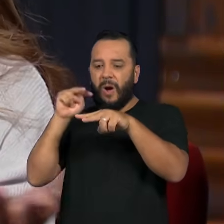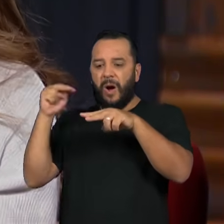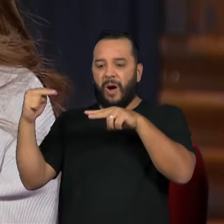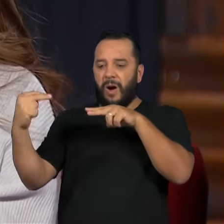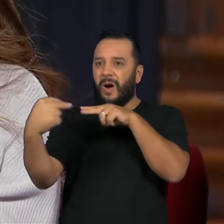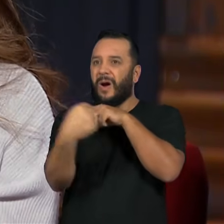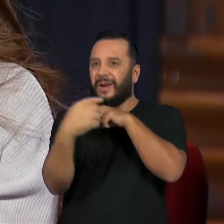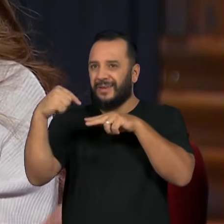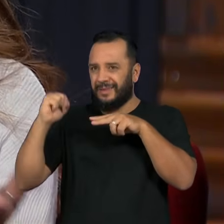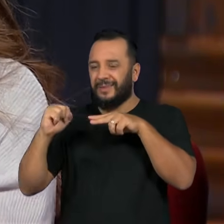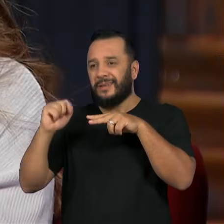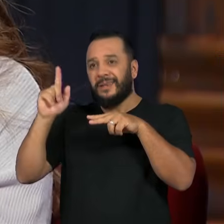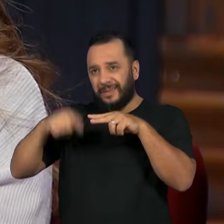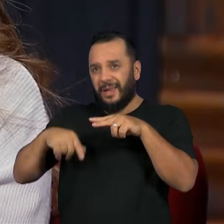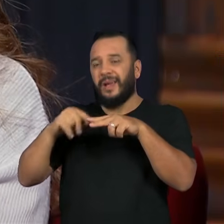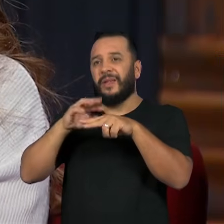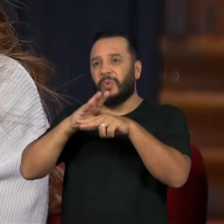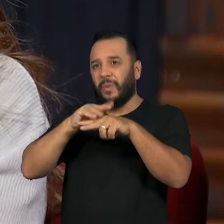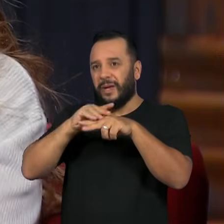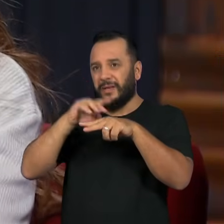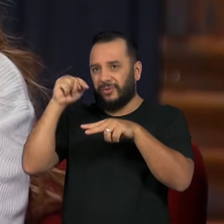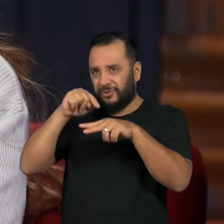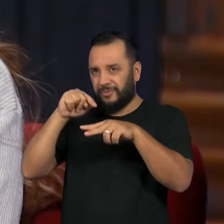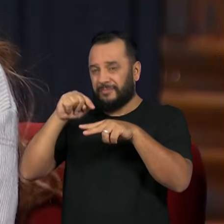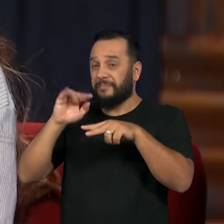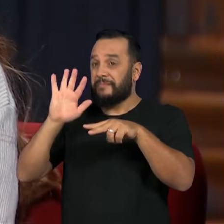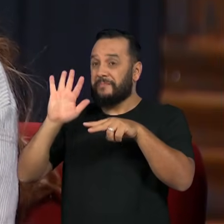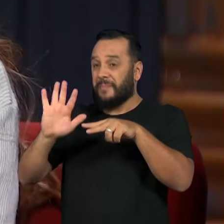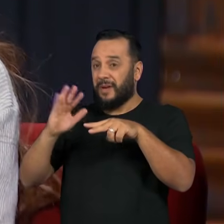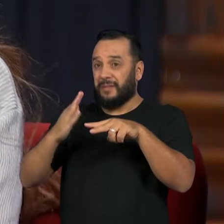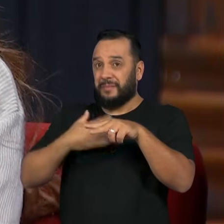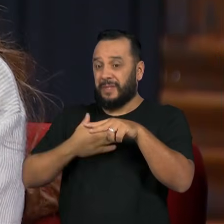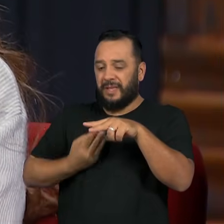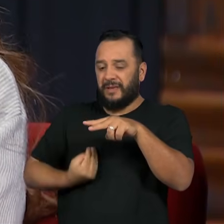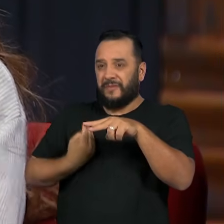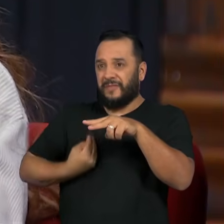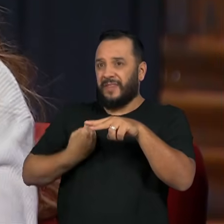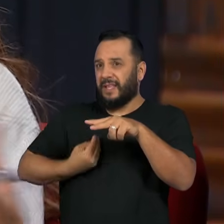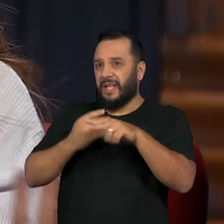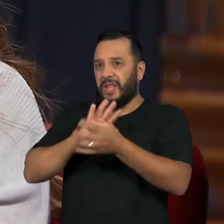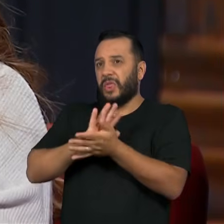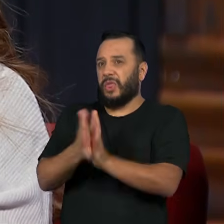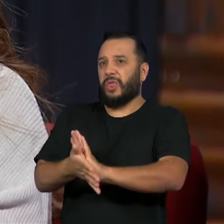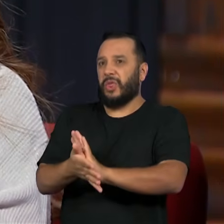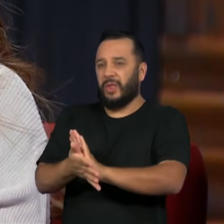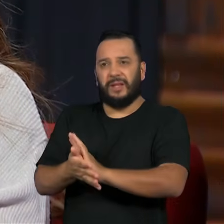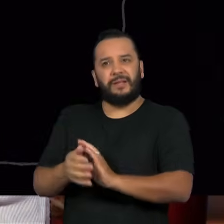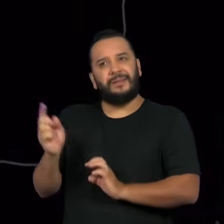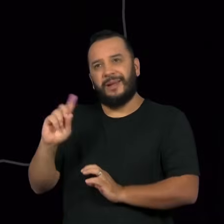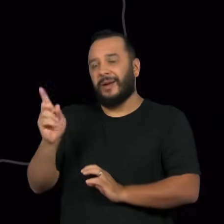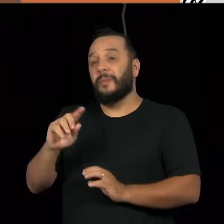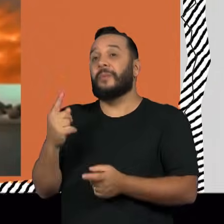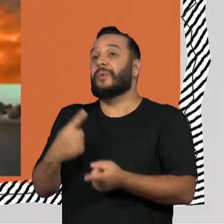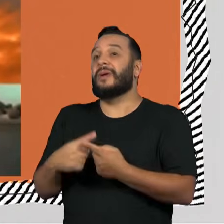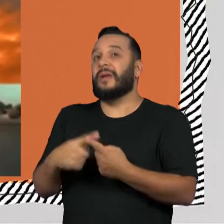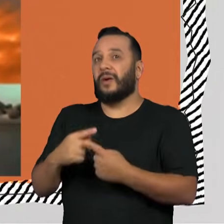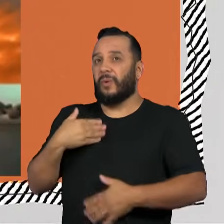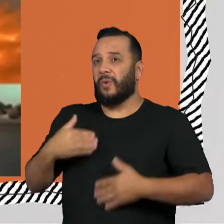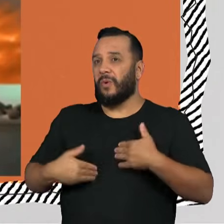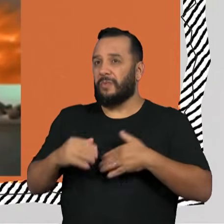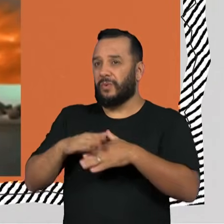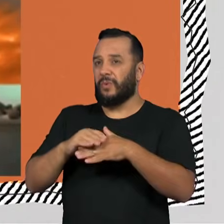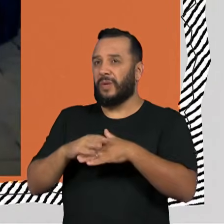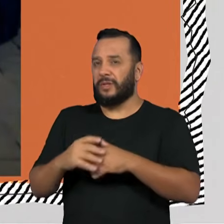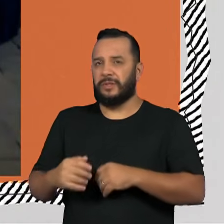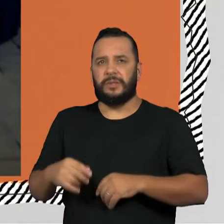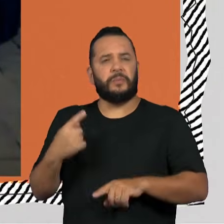corpo doente, mas não significa que a sua vida está destruída porque o corpo está doente. Sim. Pra que você me